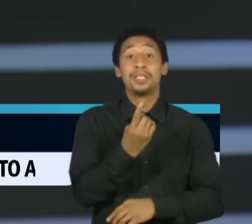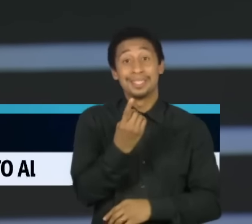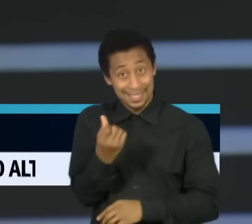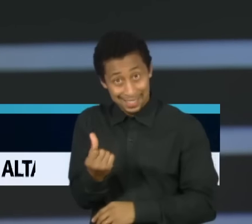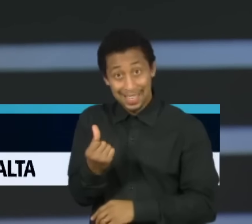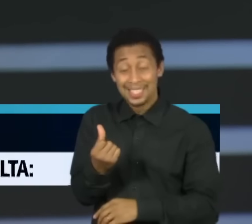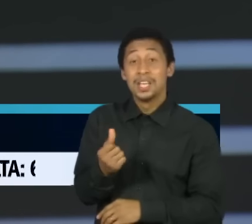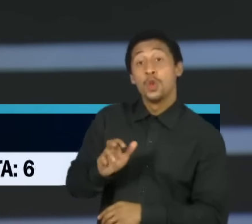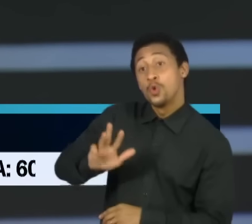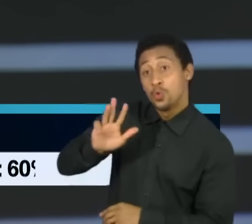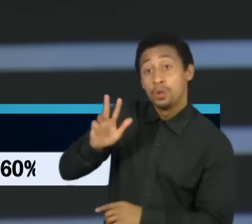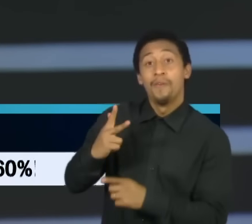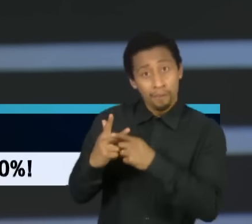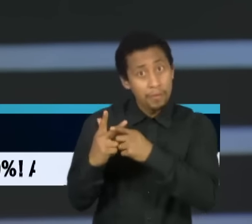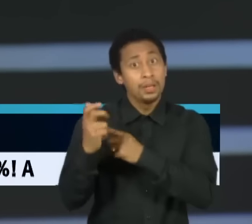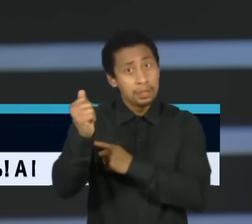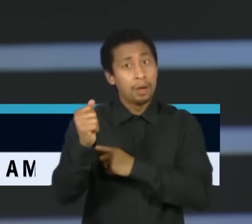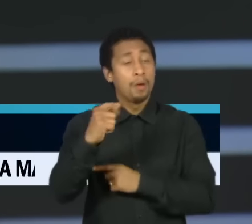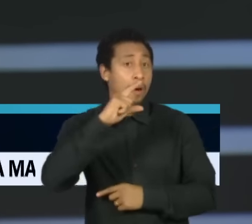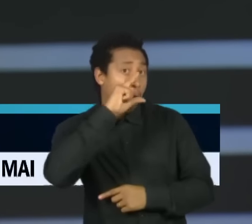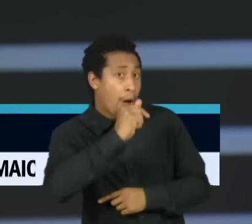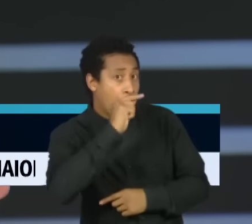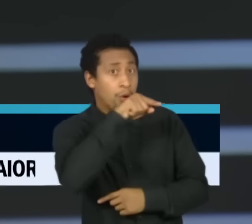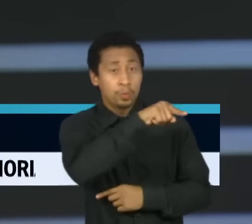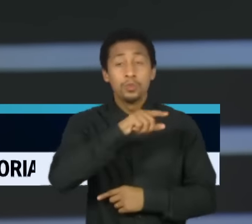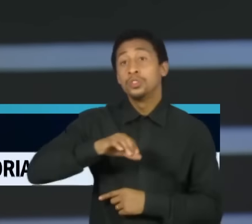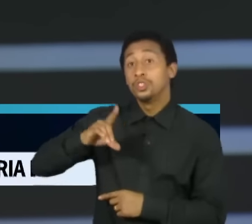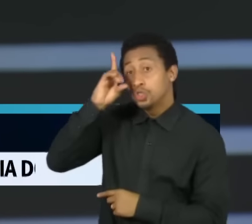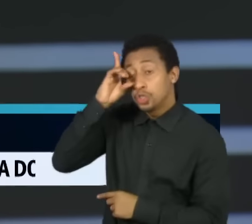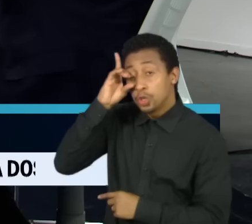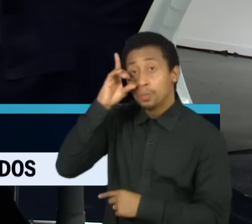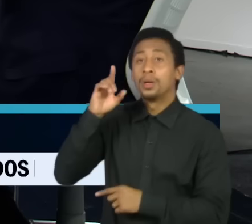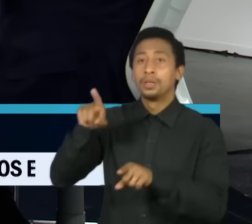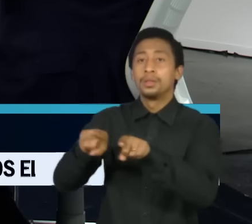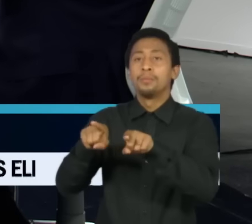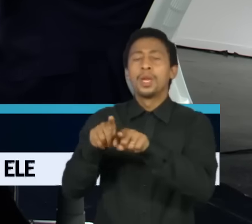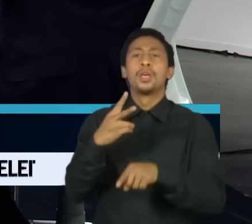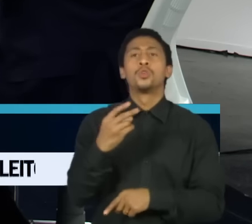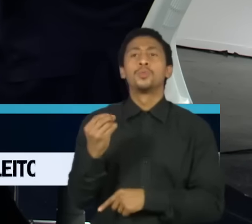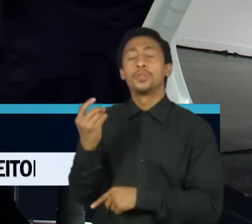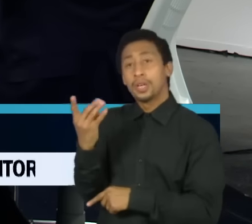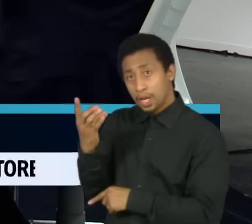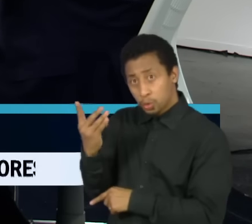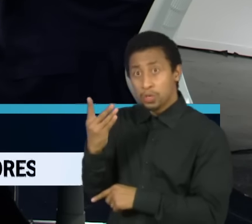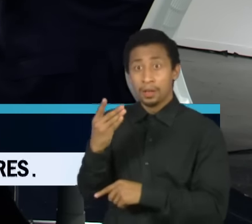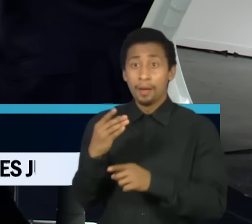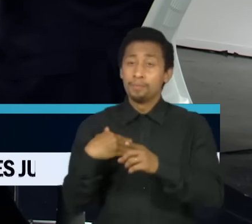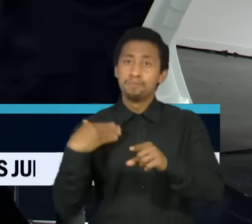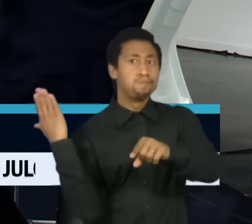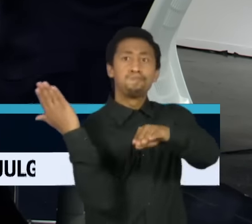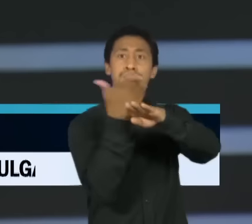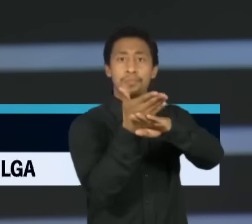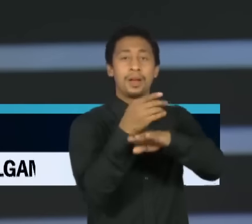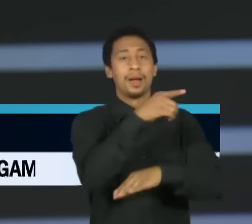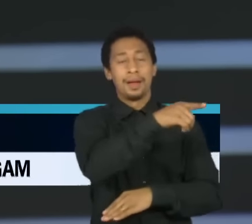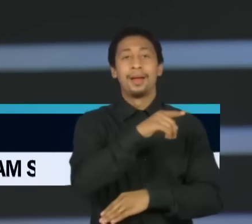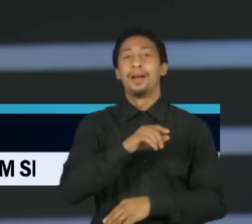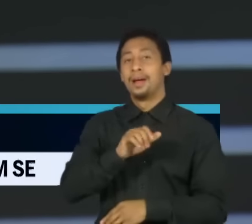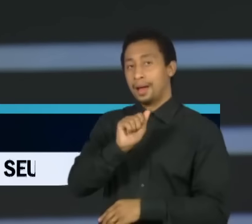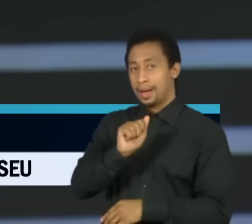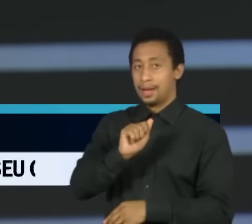reeleição, venceu no segundo turno Geraldo Alckmin. E Dilma Rousseff, candidato à reeleição em 2014, venceu Aécio Neves. Tudo indica, pelo